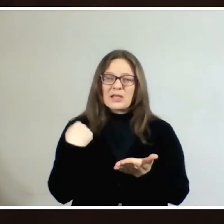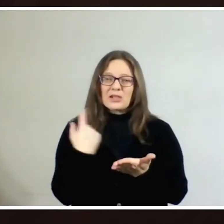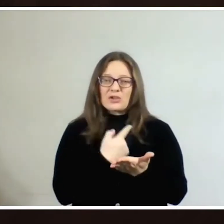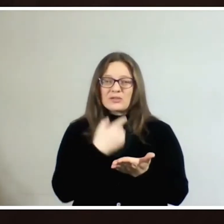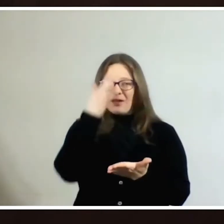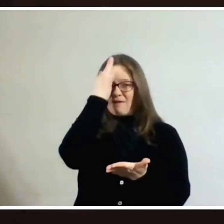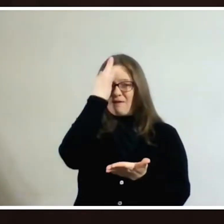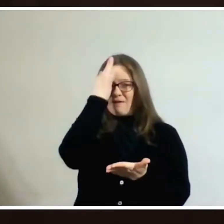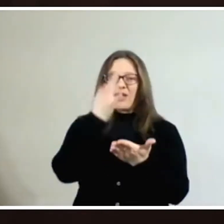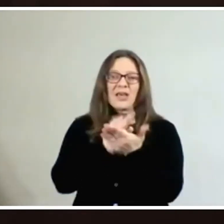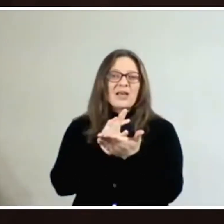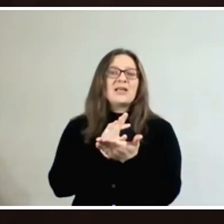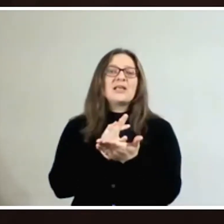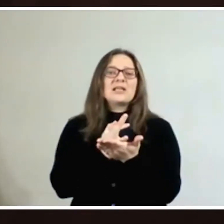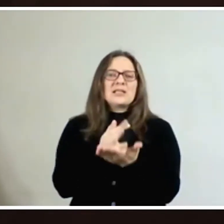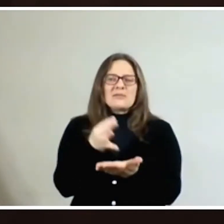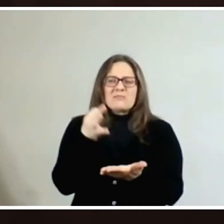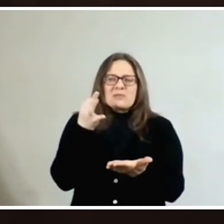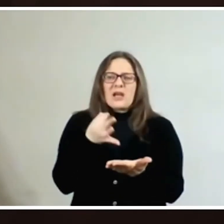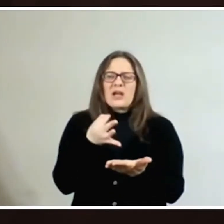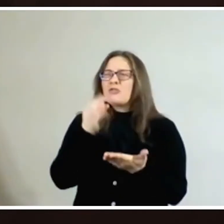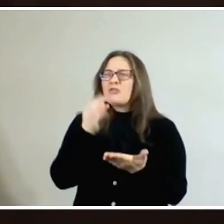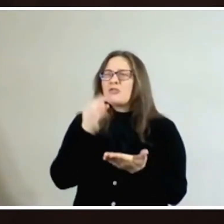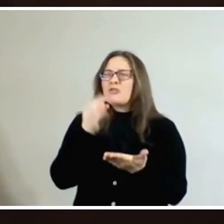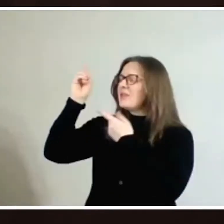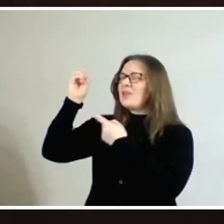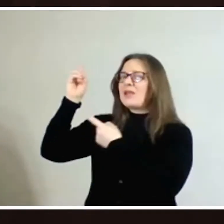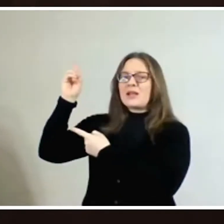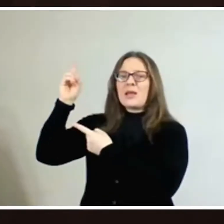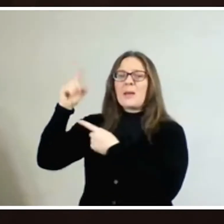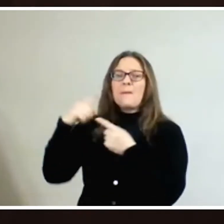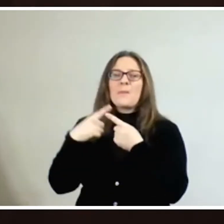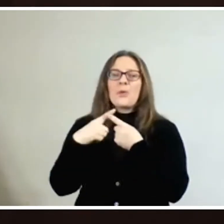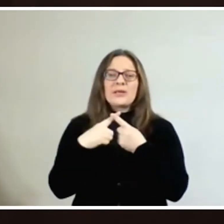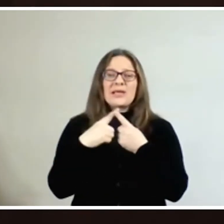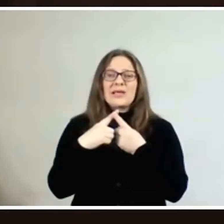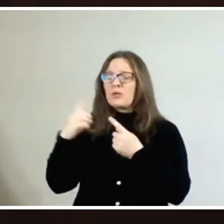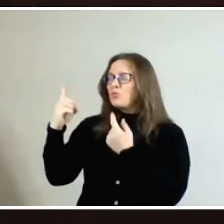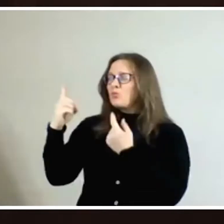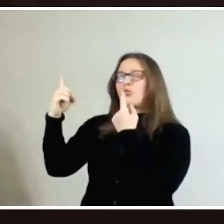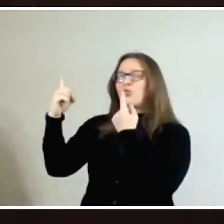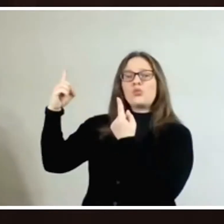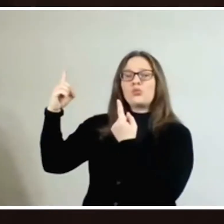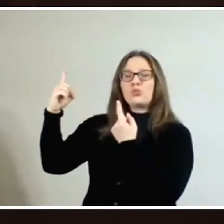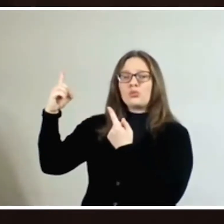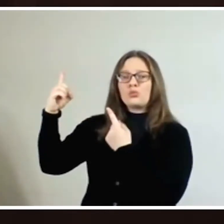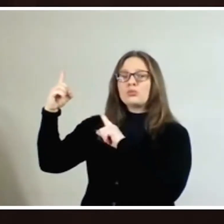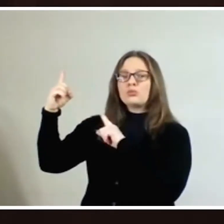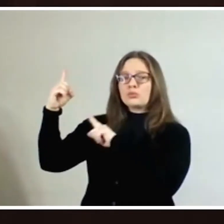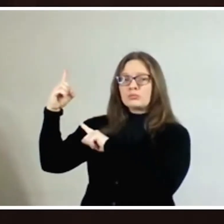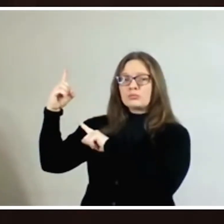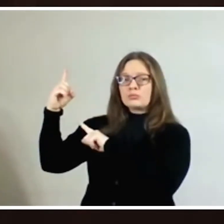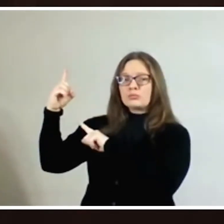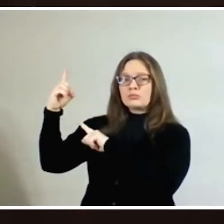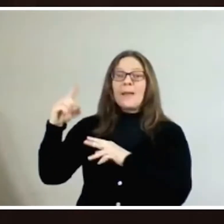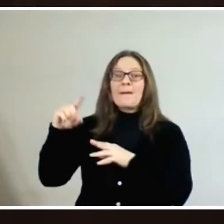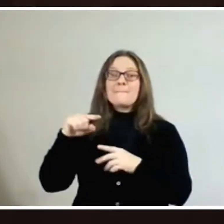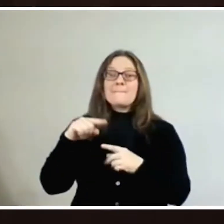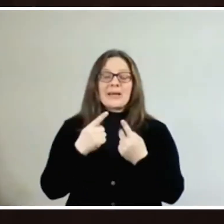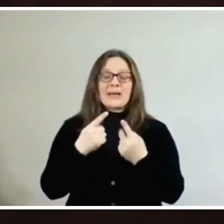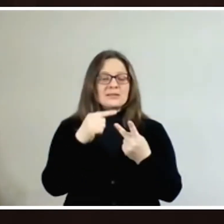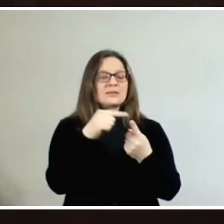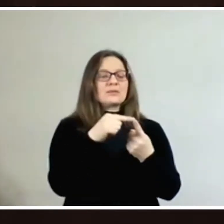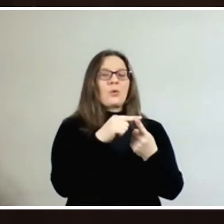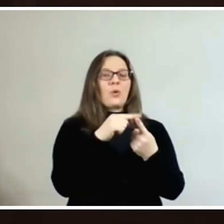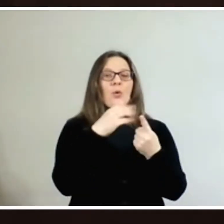Deus. Nosso Deus, ele é um, mas também ele é o Pai, o Filho e o Espírito